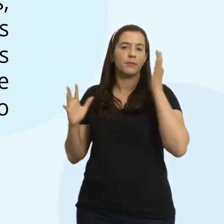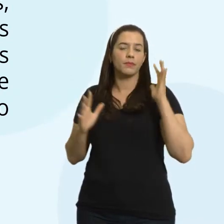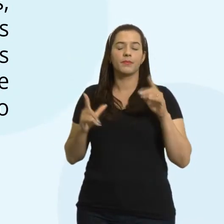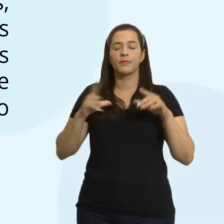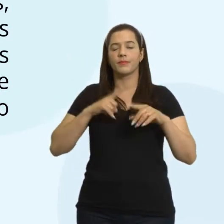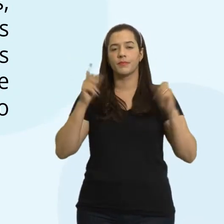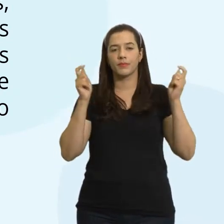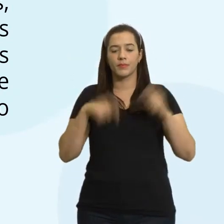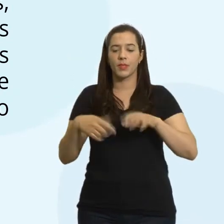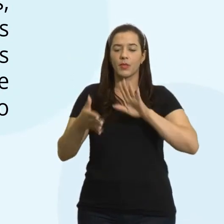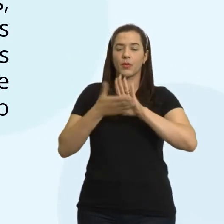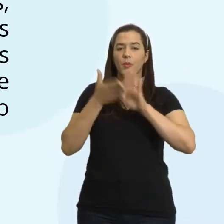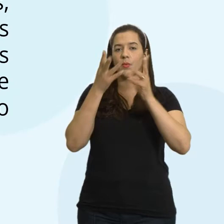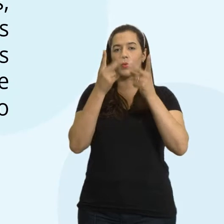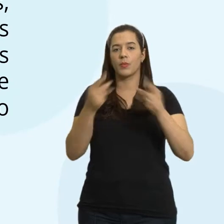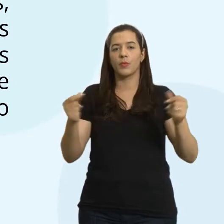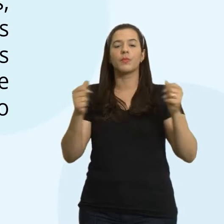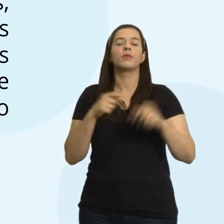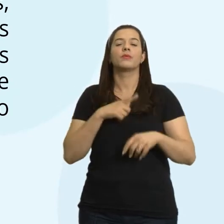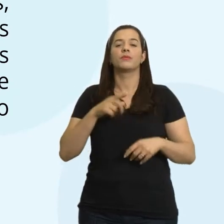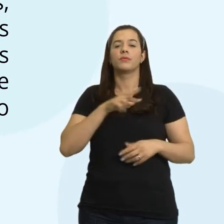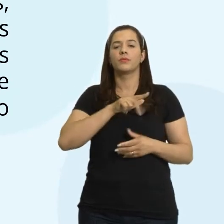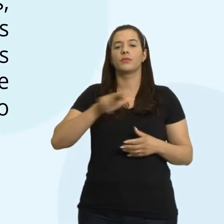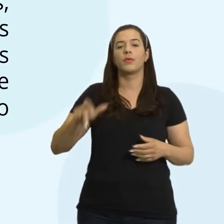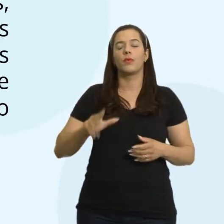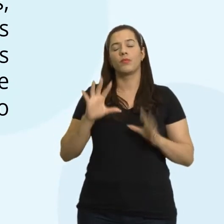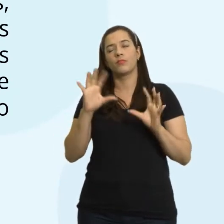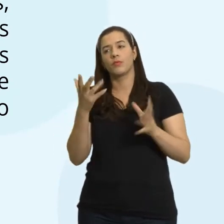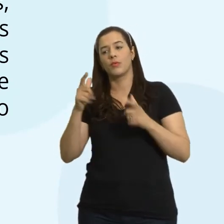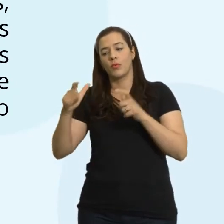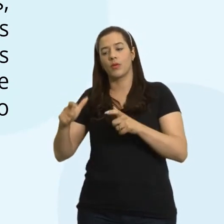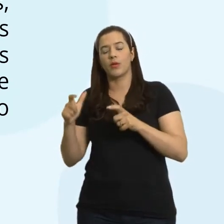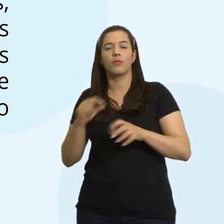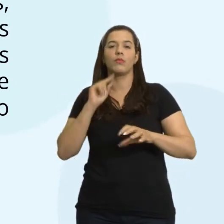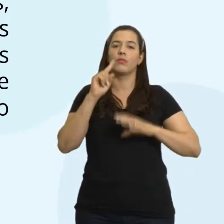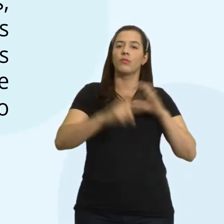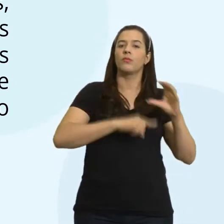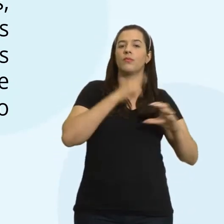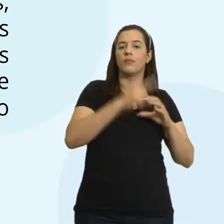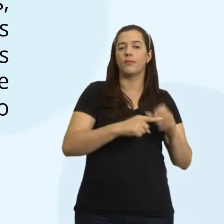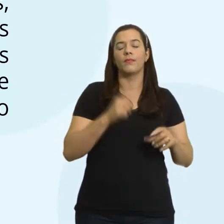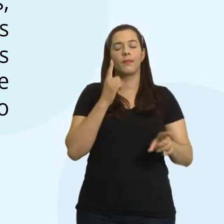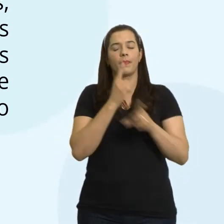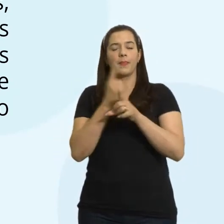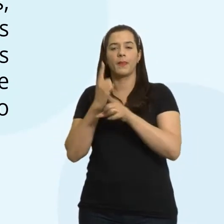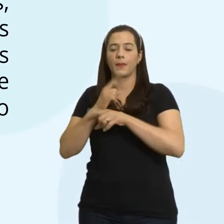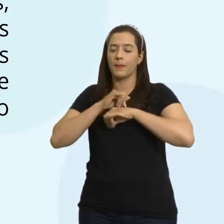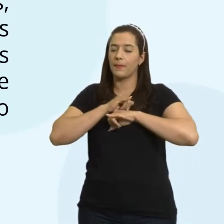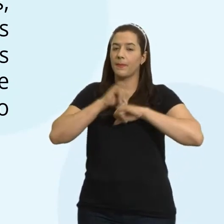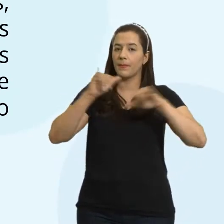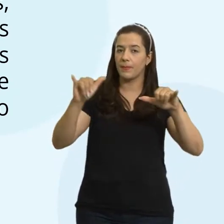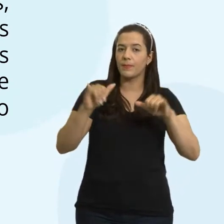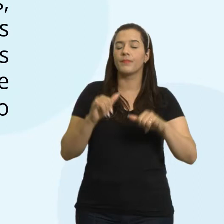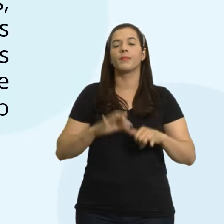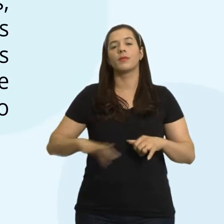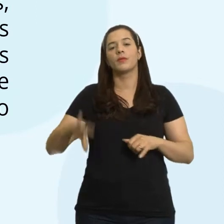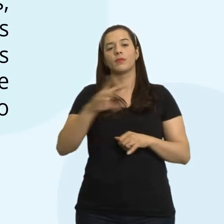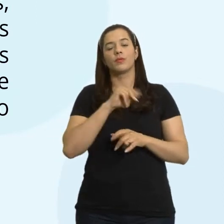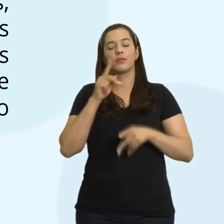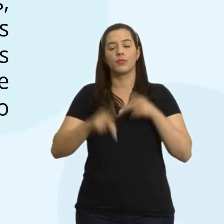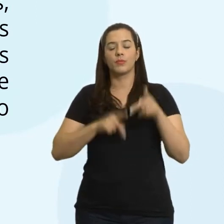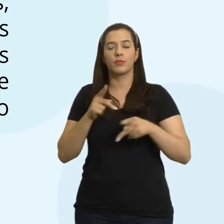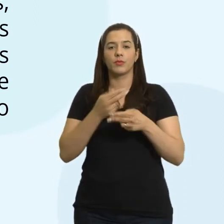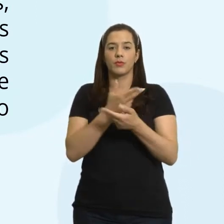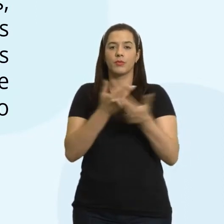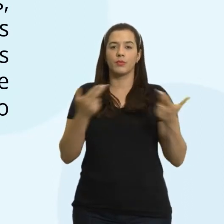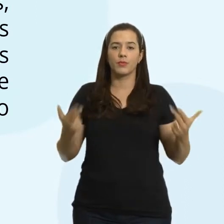que considerem demandas locais, regionais ou globais e comunicar suas descobertas e conclusões a públicos variados